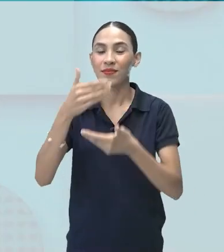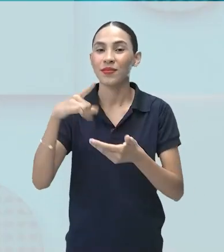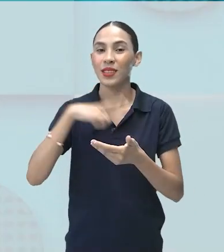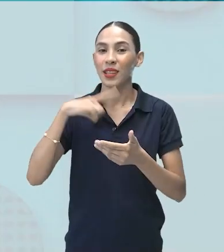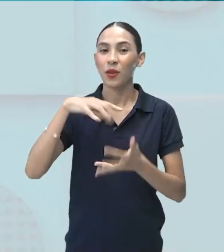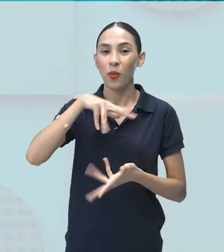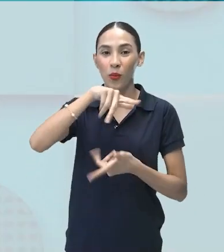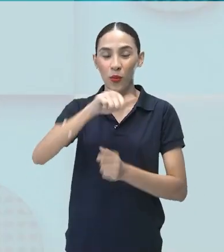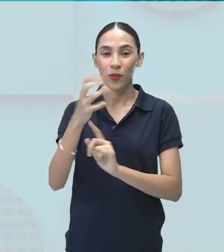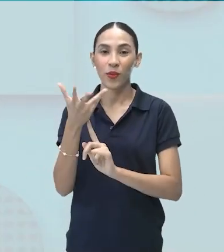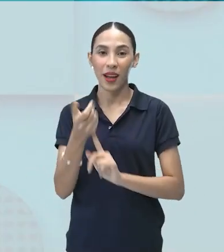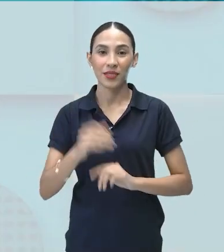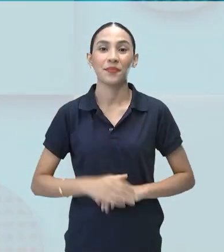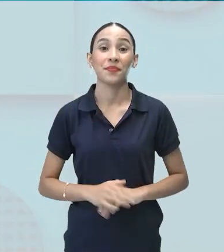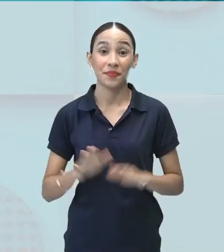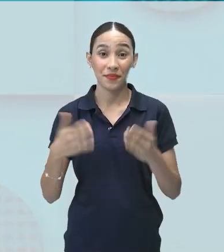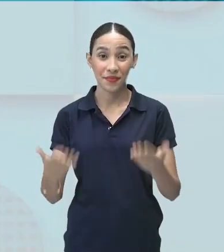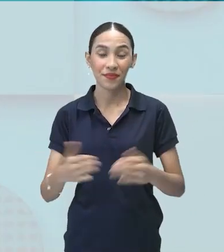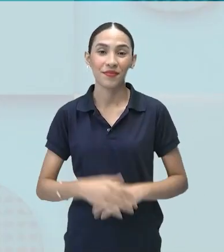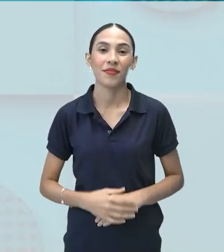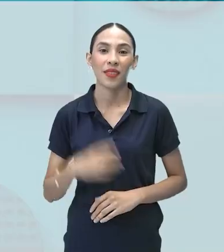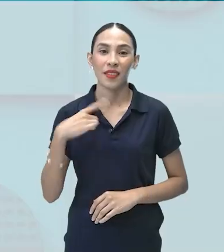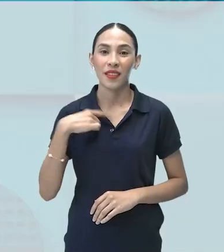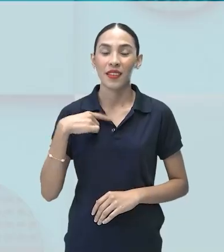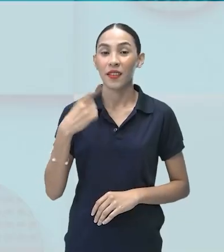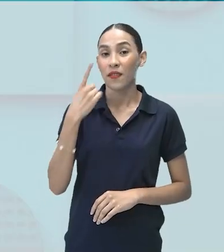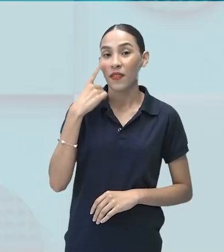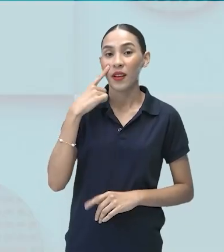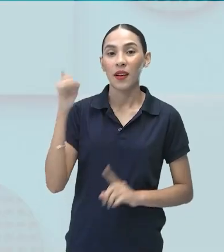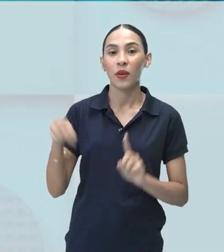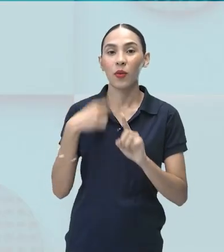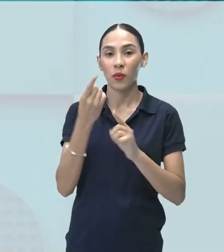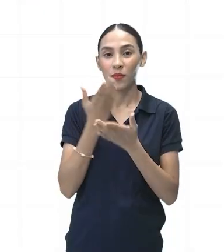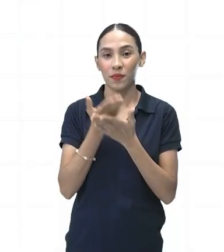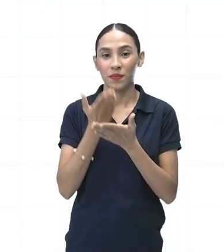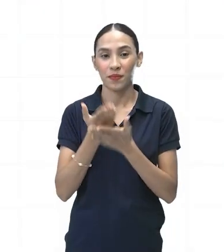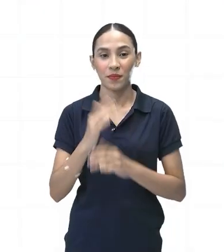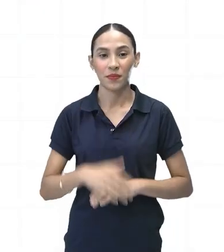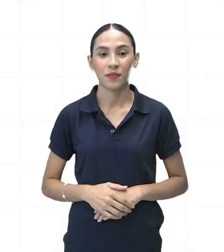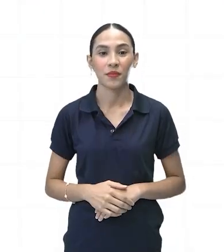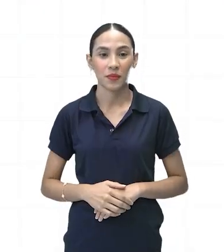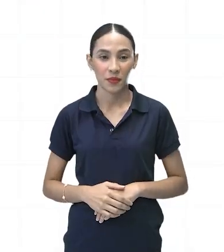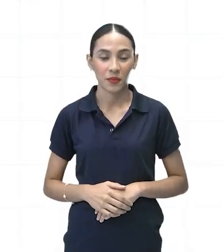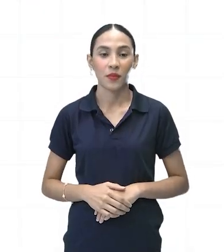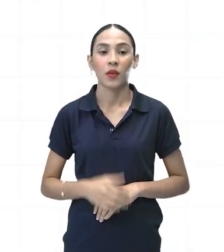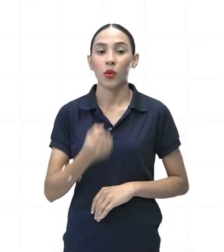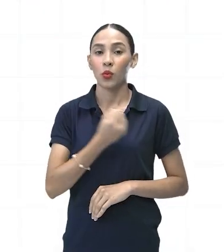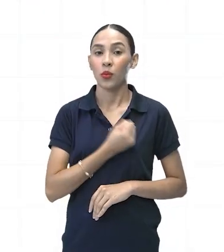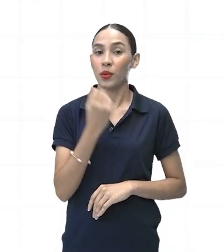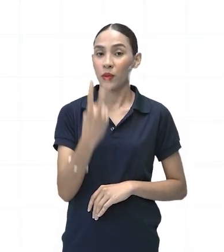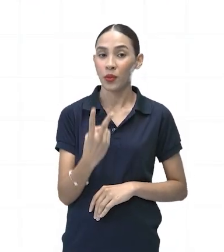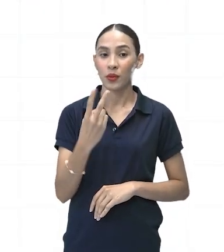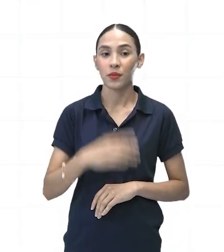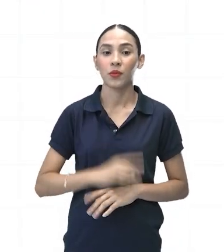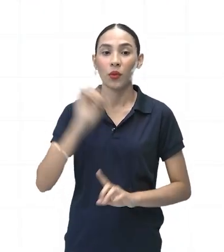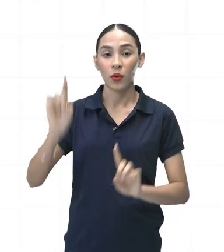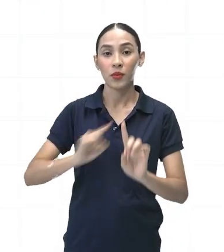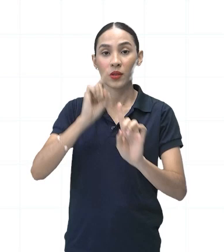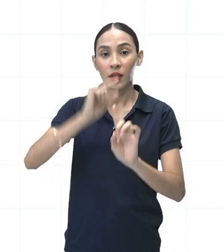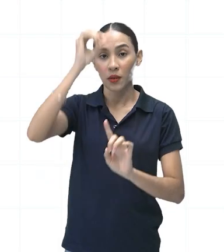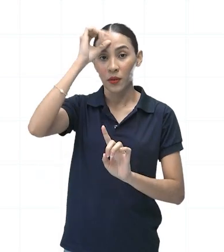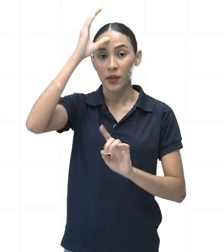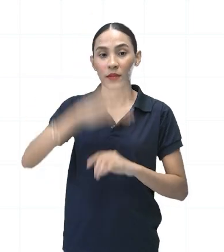envolve o mundo da arte. Então, vamos ver o que nós temos na aula de hoje? Aula número 2, objeto